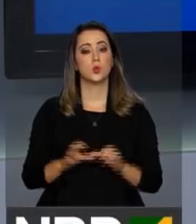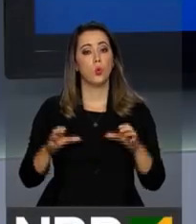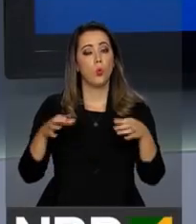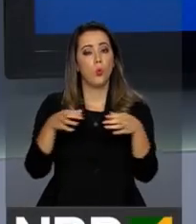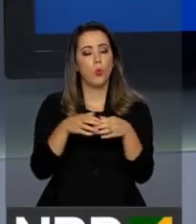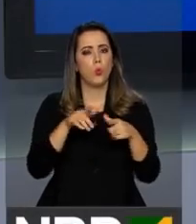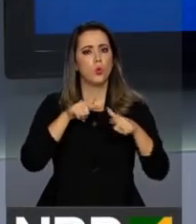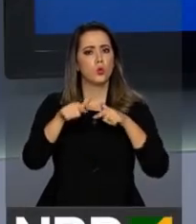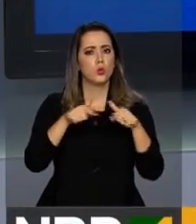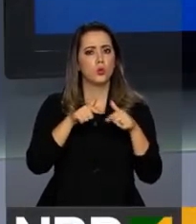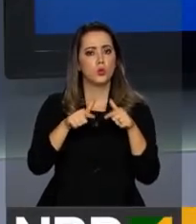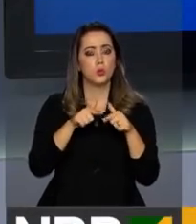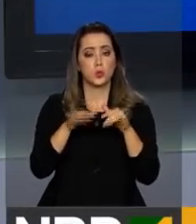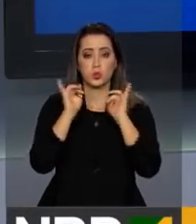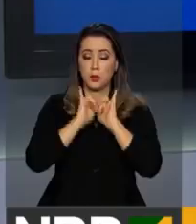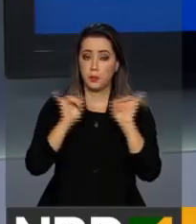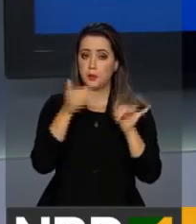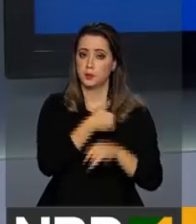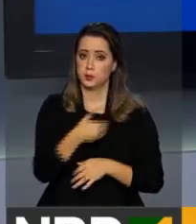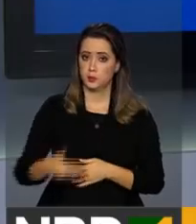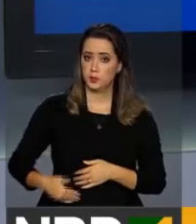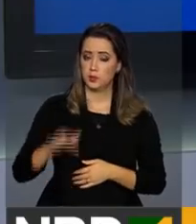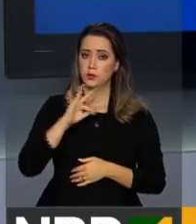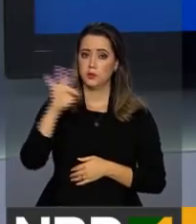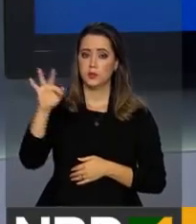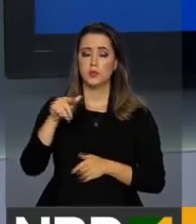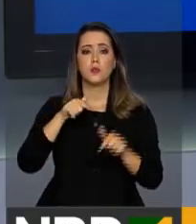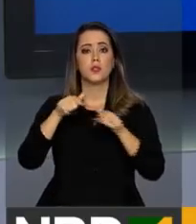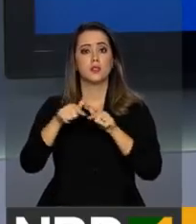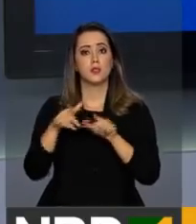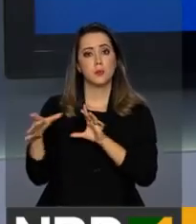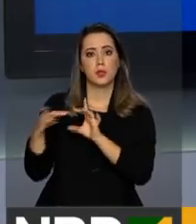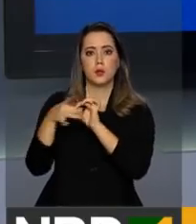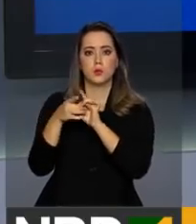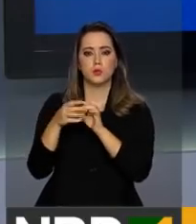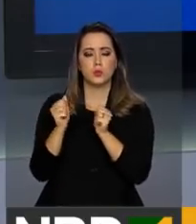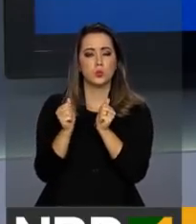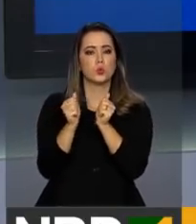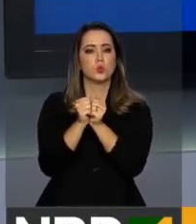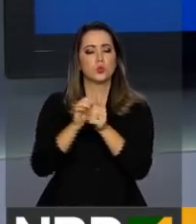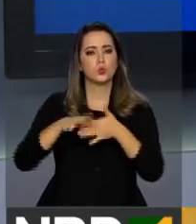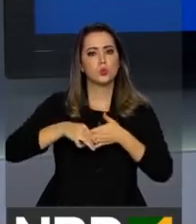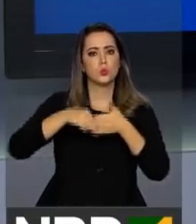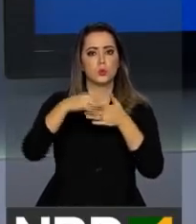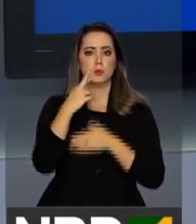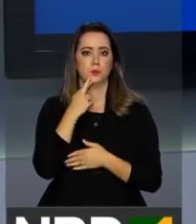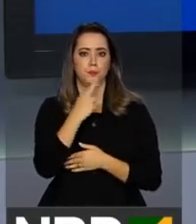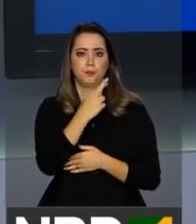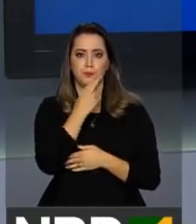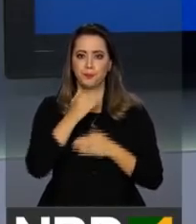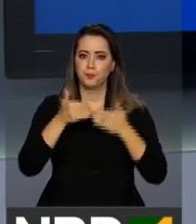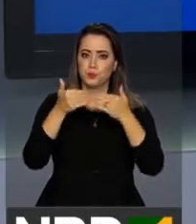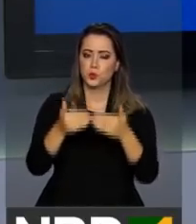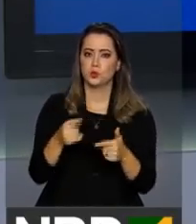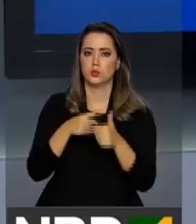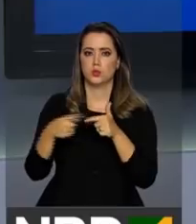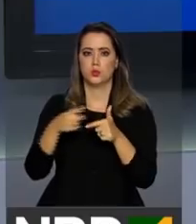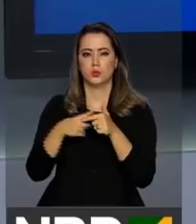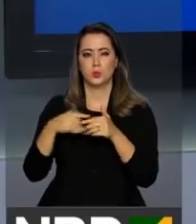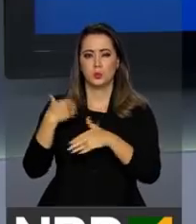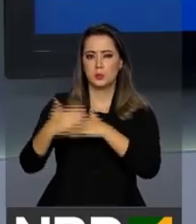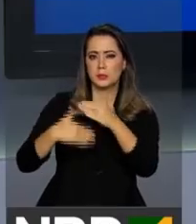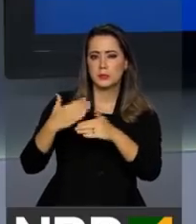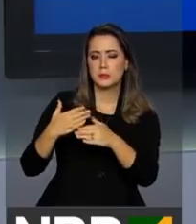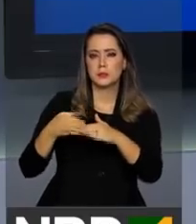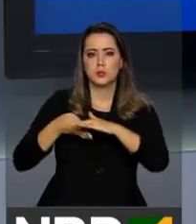Uma força-tarefa anunciada pelo governo federal vai atuar em conjunto com autoridades de Roraima para enfrentar a situação causada pela